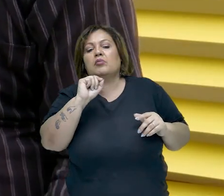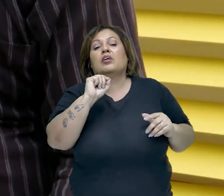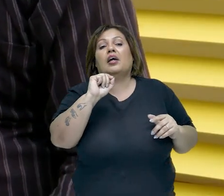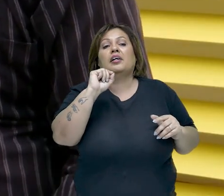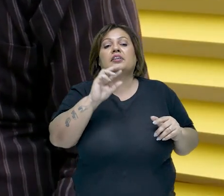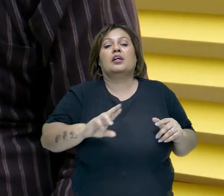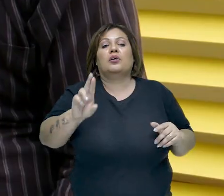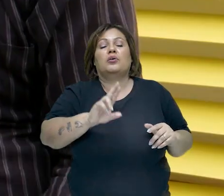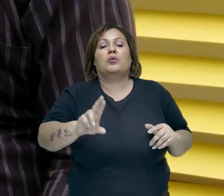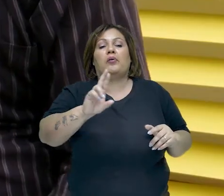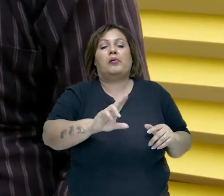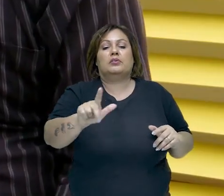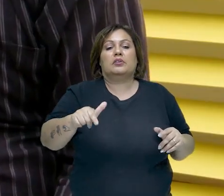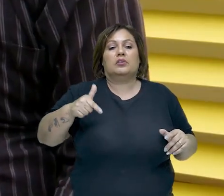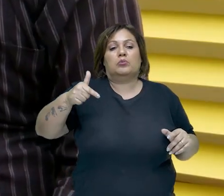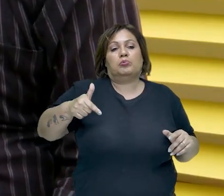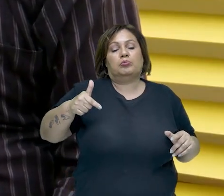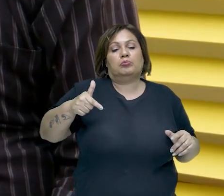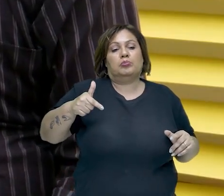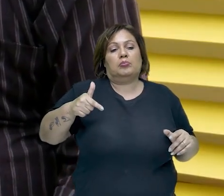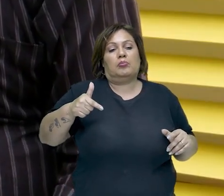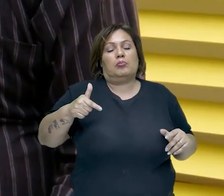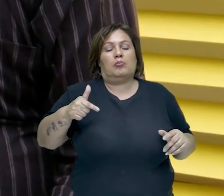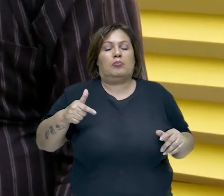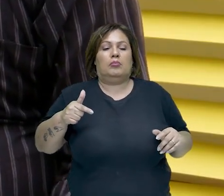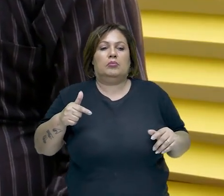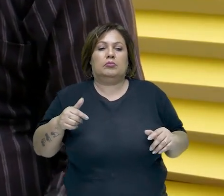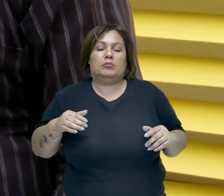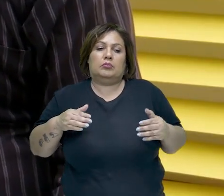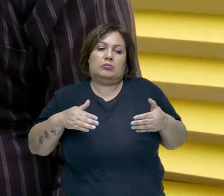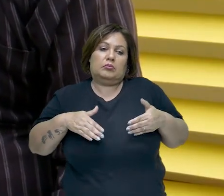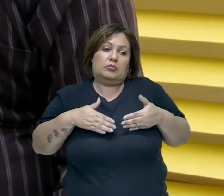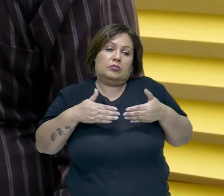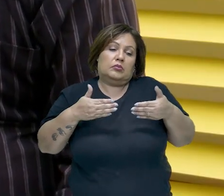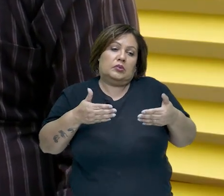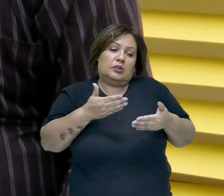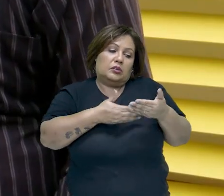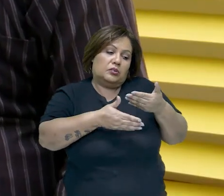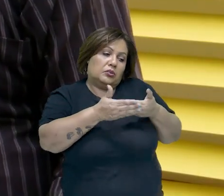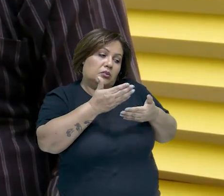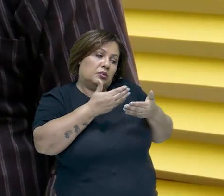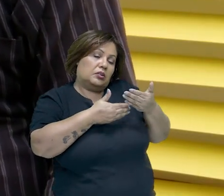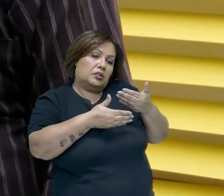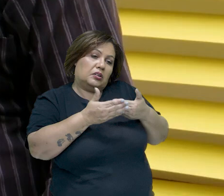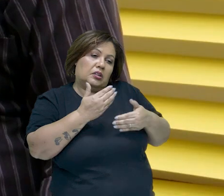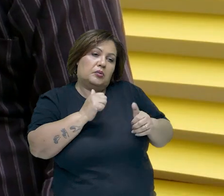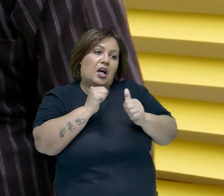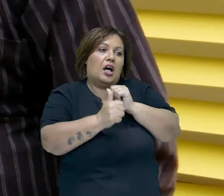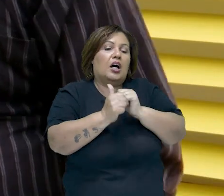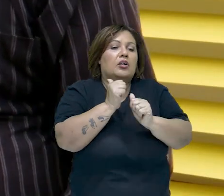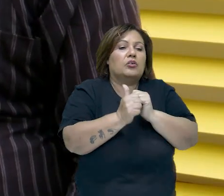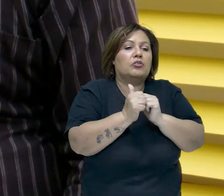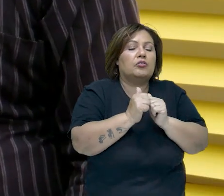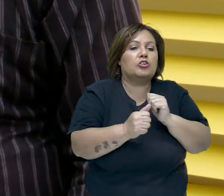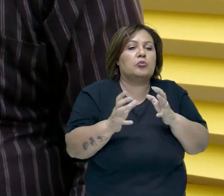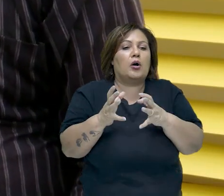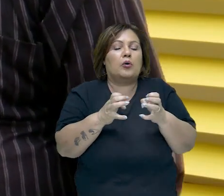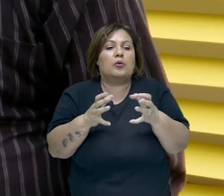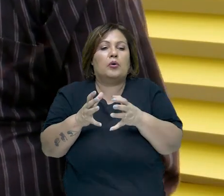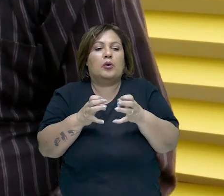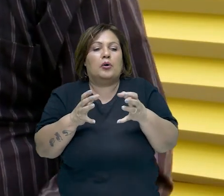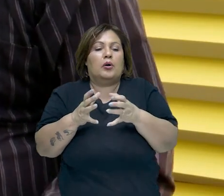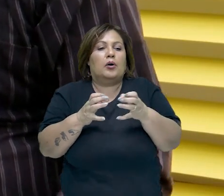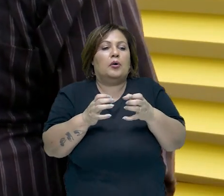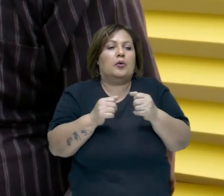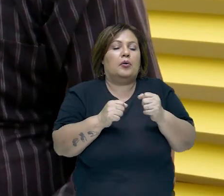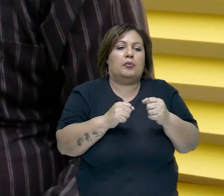está carregando, portando a arma. Então, uma briga de trânsito, uma briga por um time de futebol, uma briga por